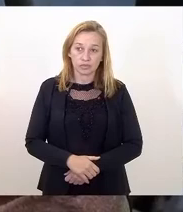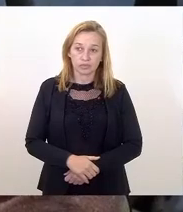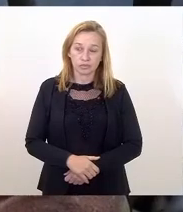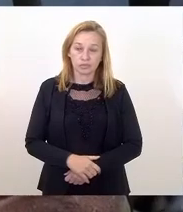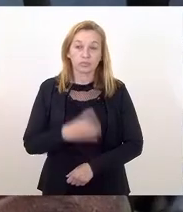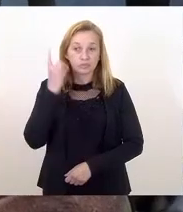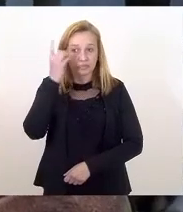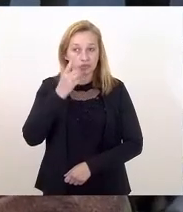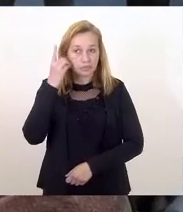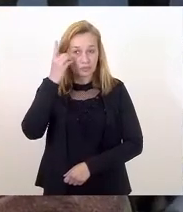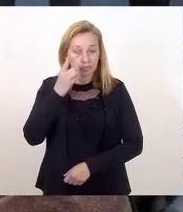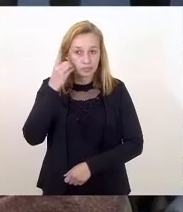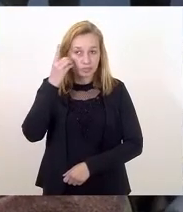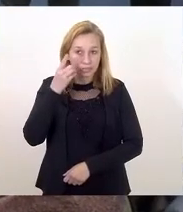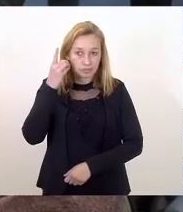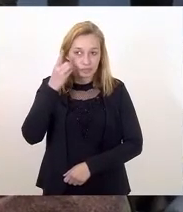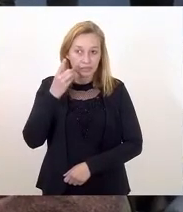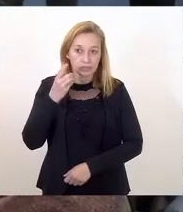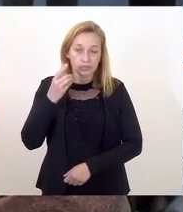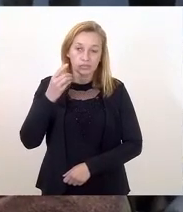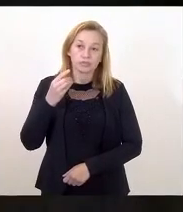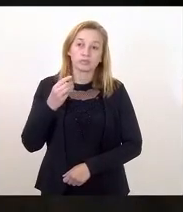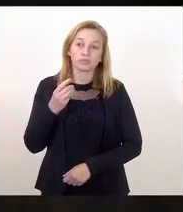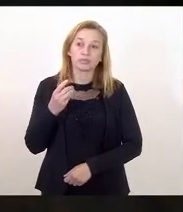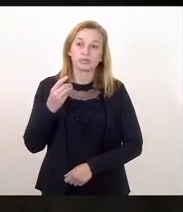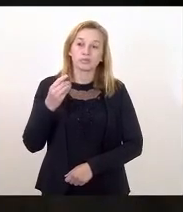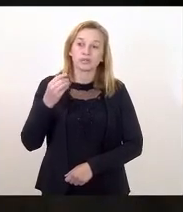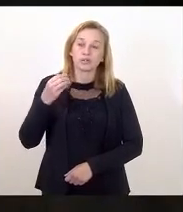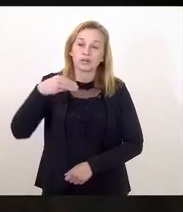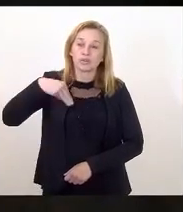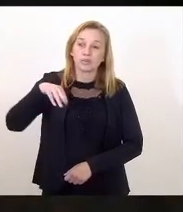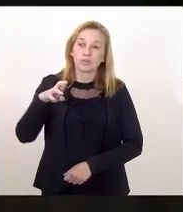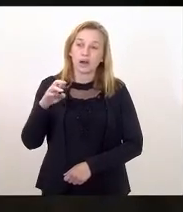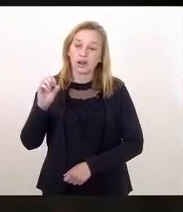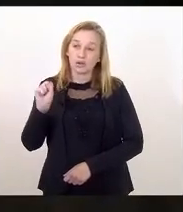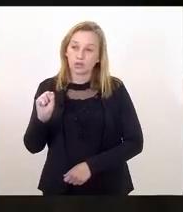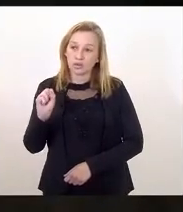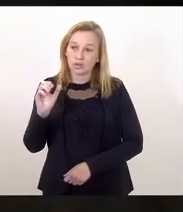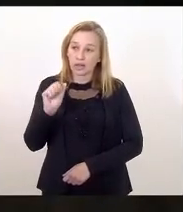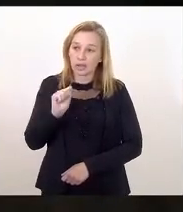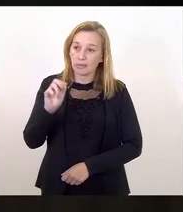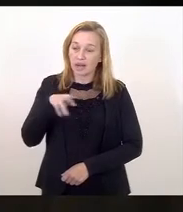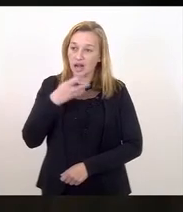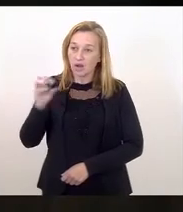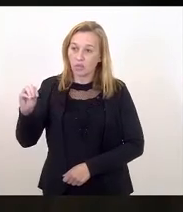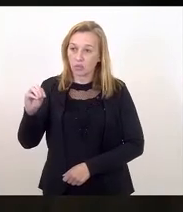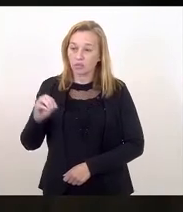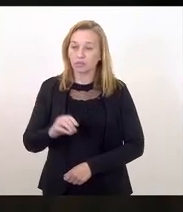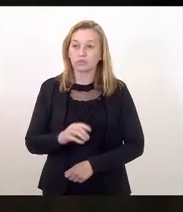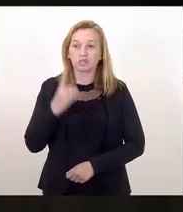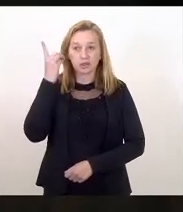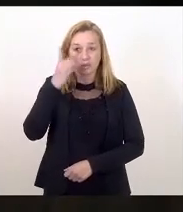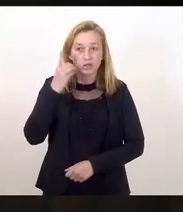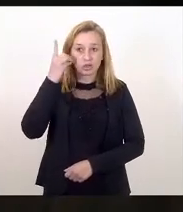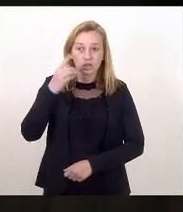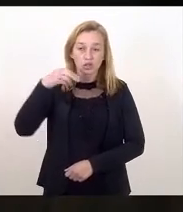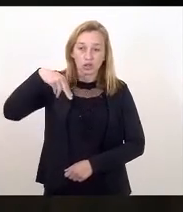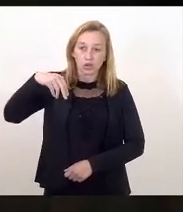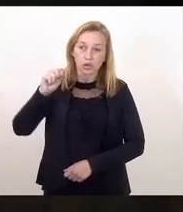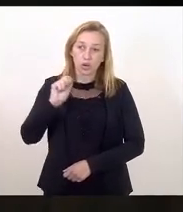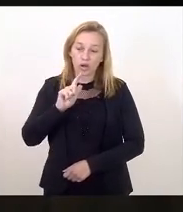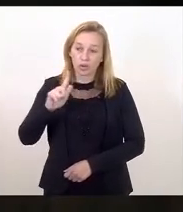Deputado Márcio Galberto. Deputado Marcos Abraão. Deputado Marcos Abraão. Deputado Noel de